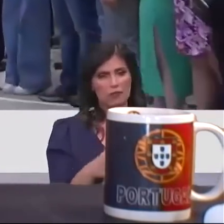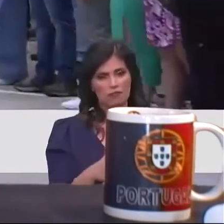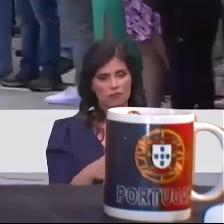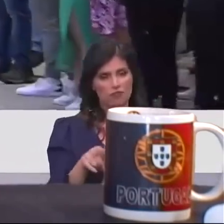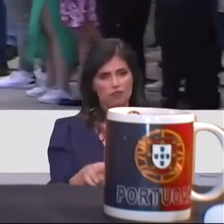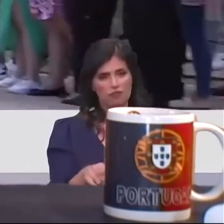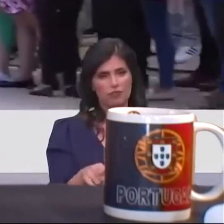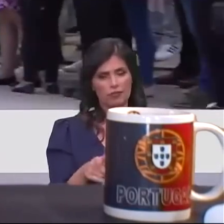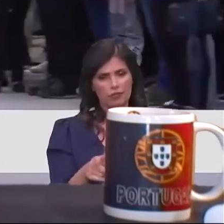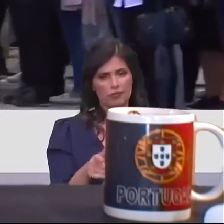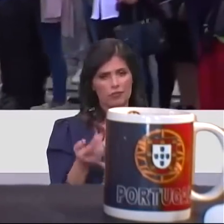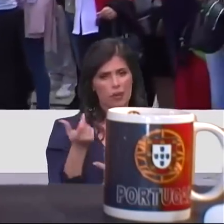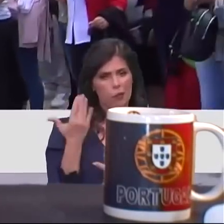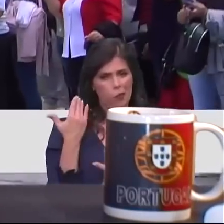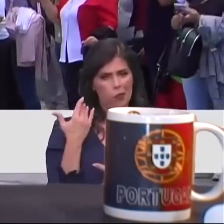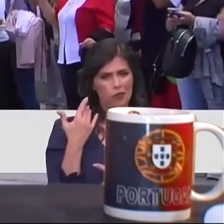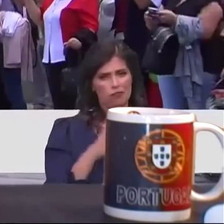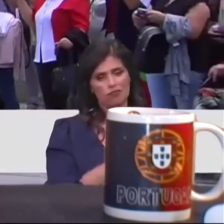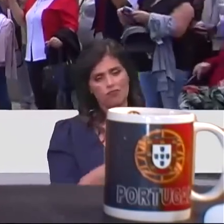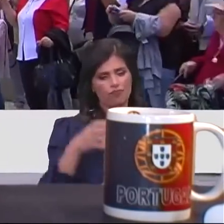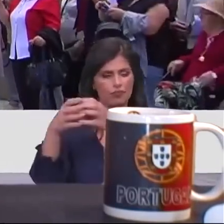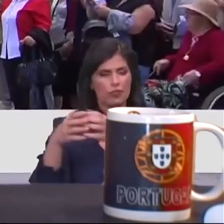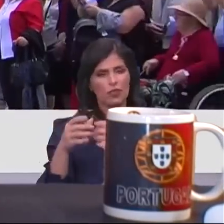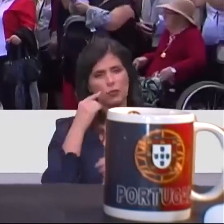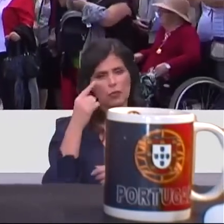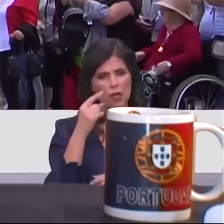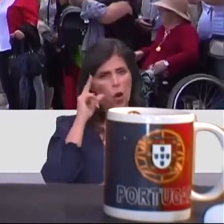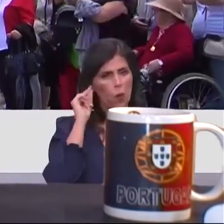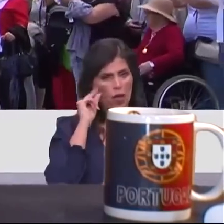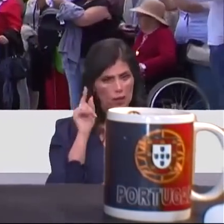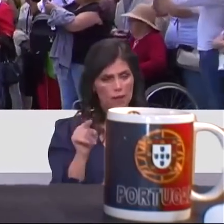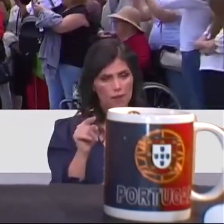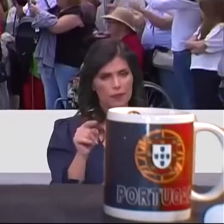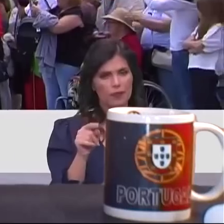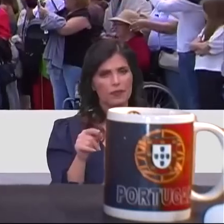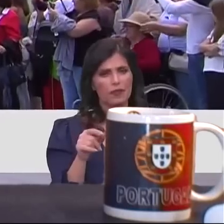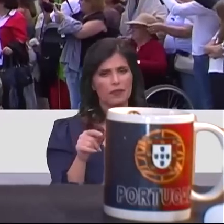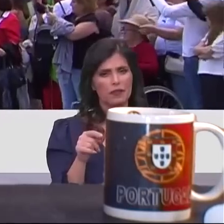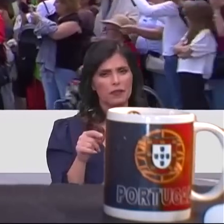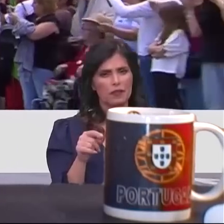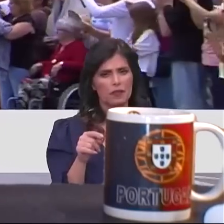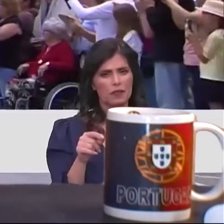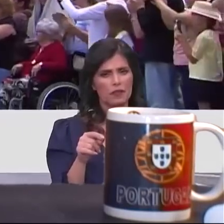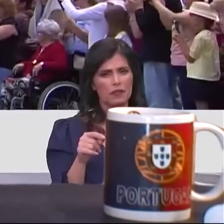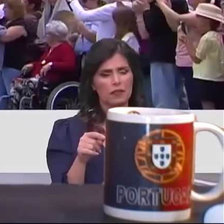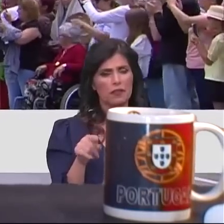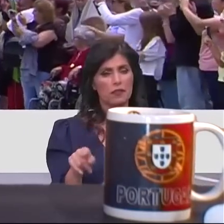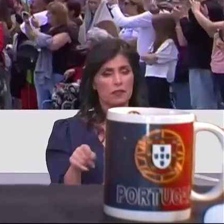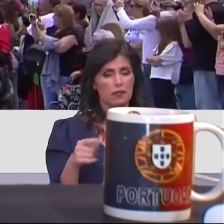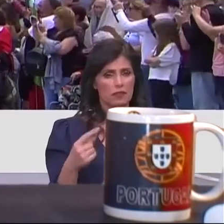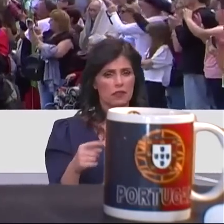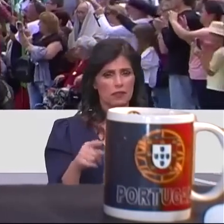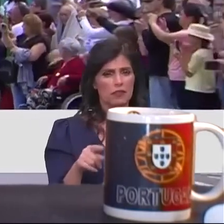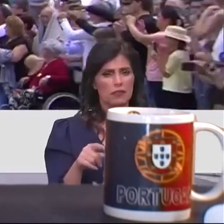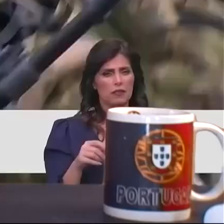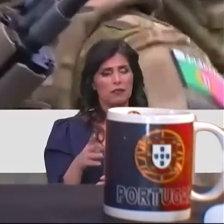compradas a 30 anos e e que dos 12 ou 13 que tínhamos no final só restou um três caíram inclusivamente um deles em cima de